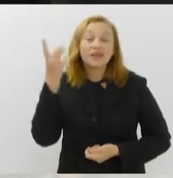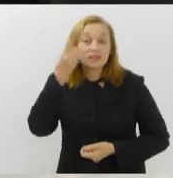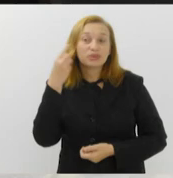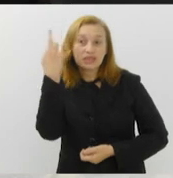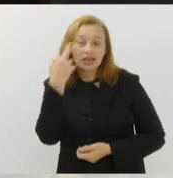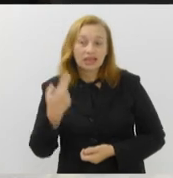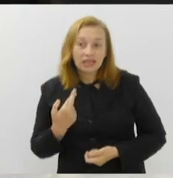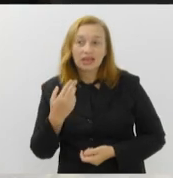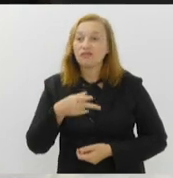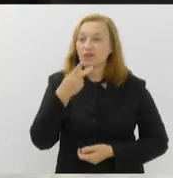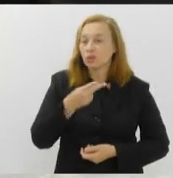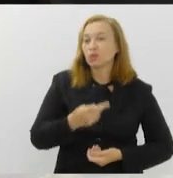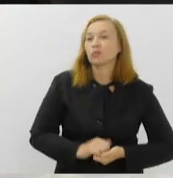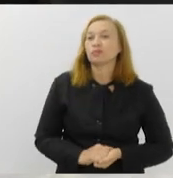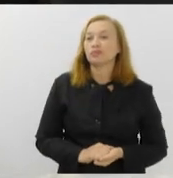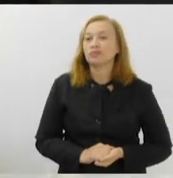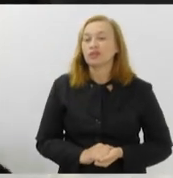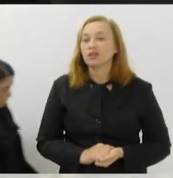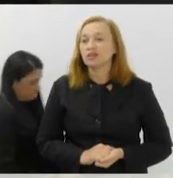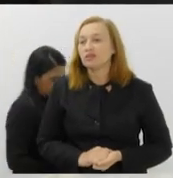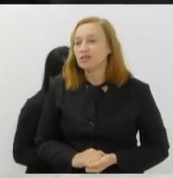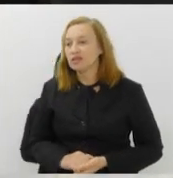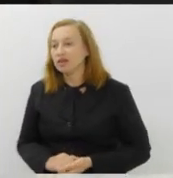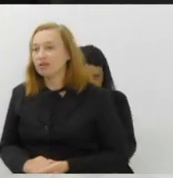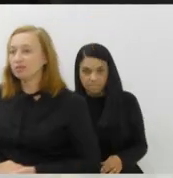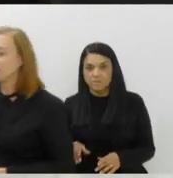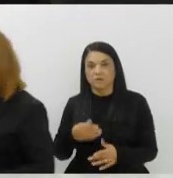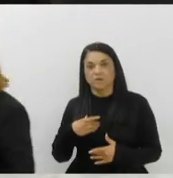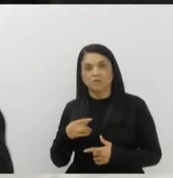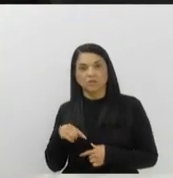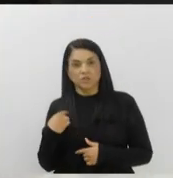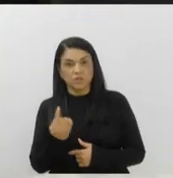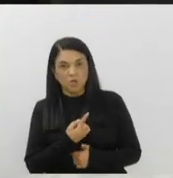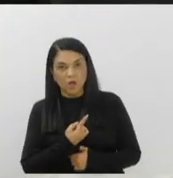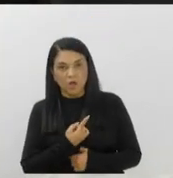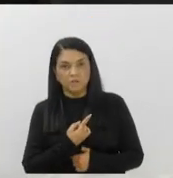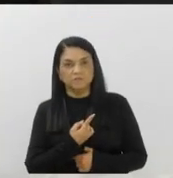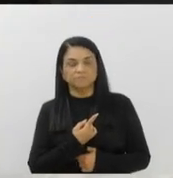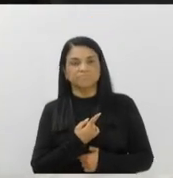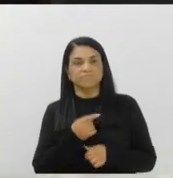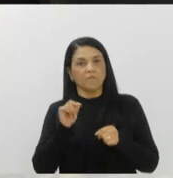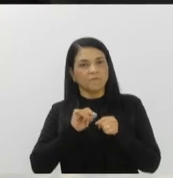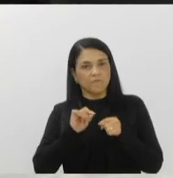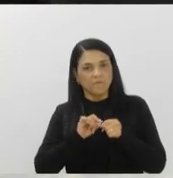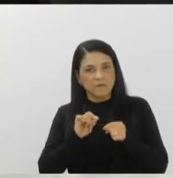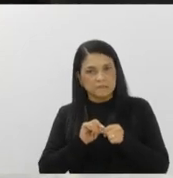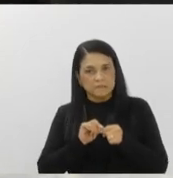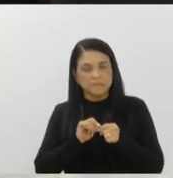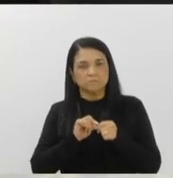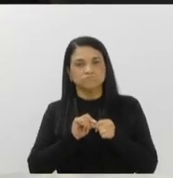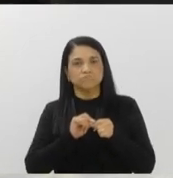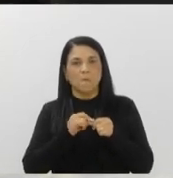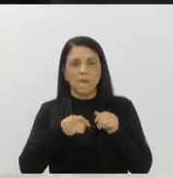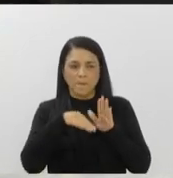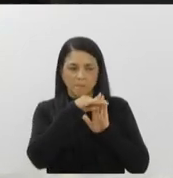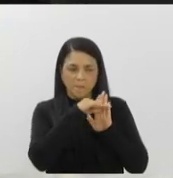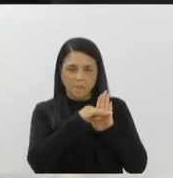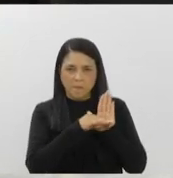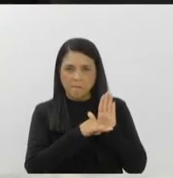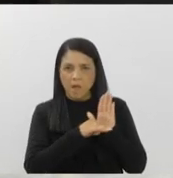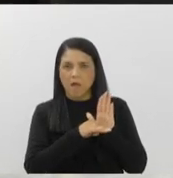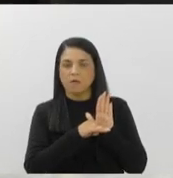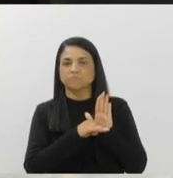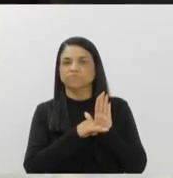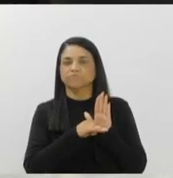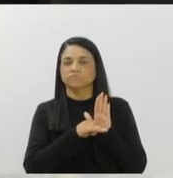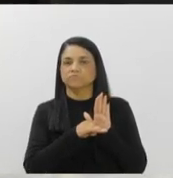Renata colocou, nós iremos fazer as tarefas de casa, né, como dever, digamos,